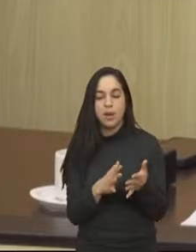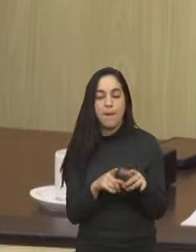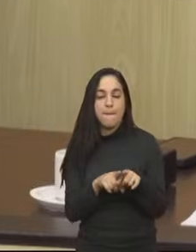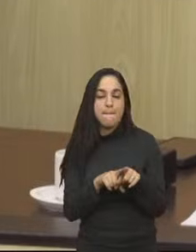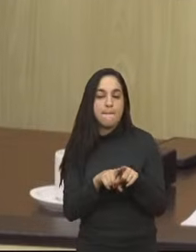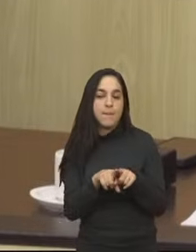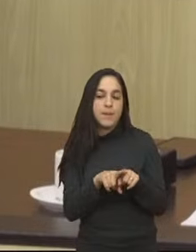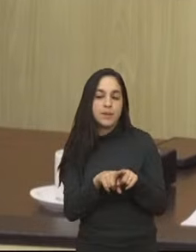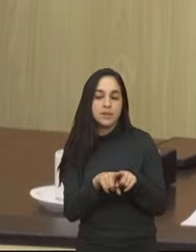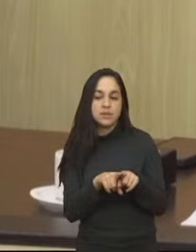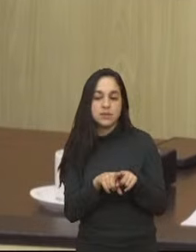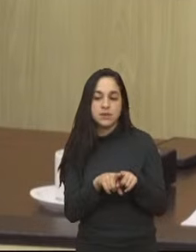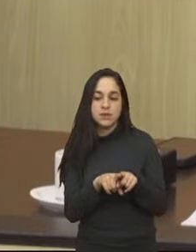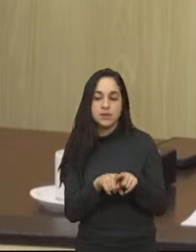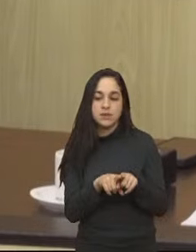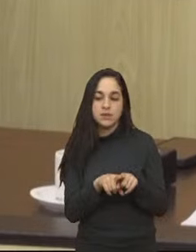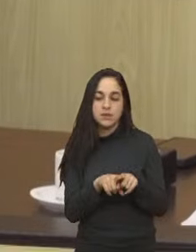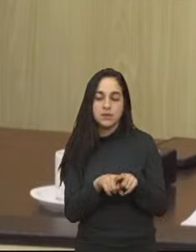parcerias,